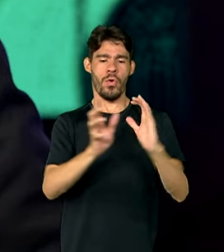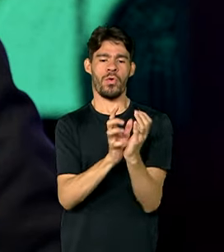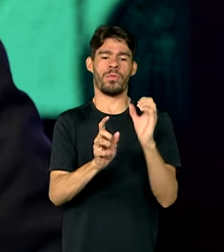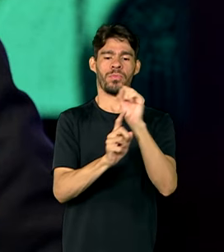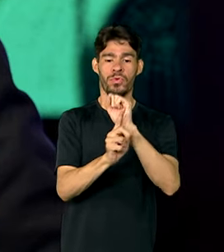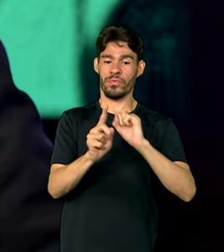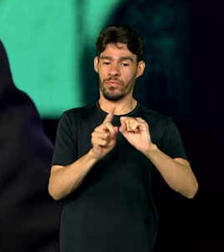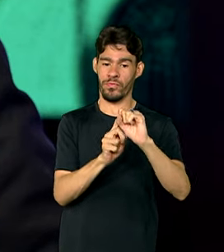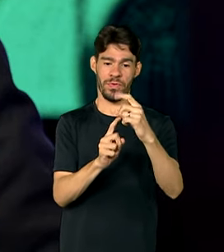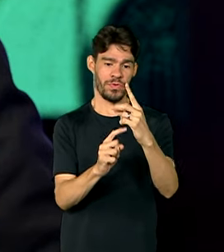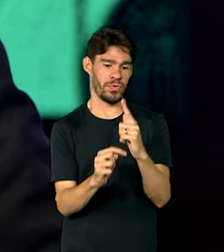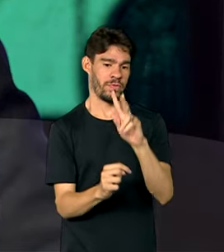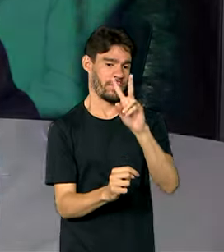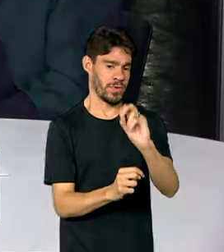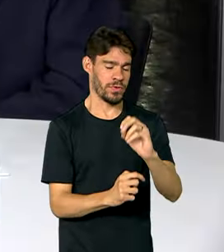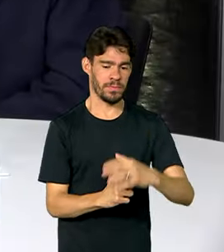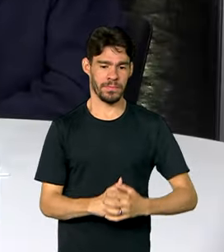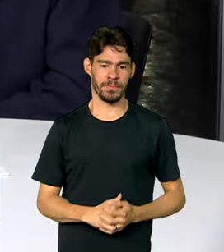G20.